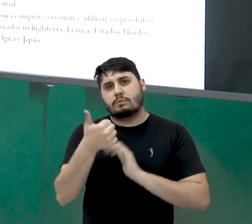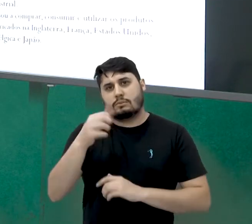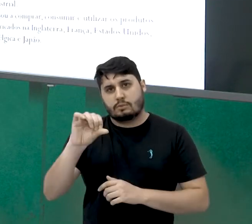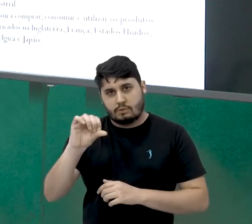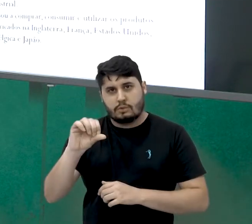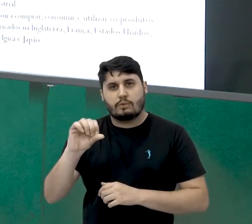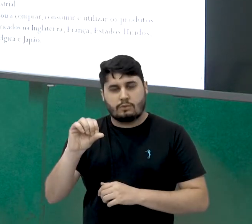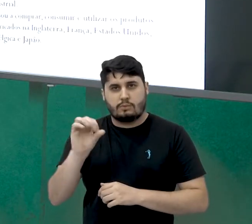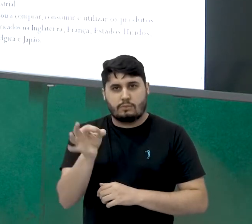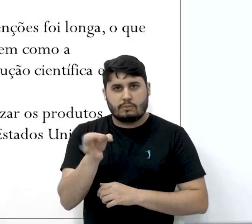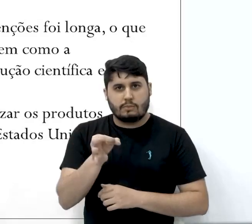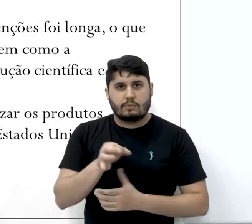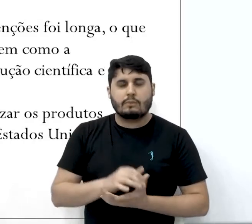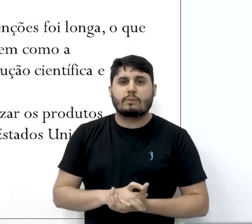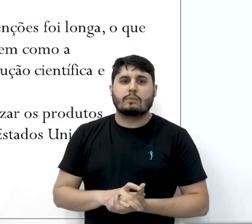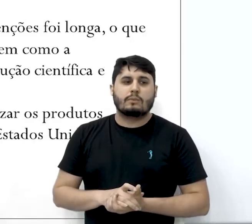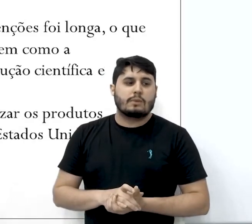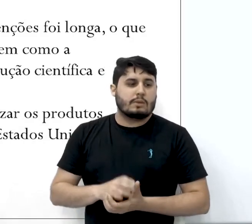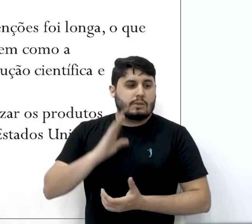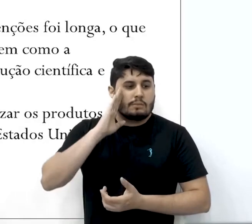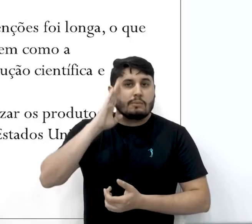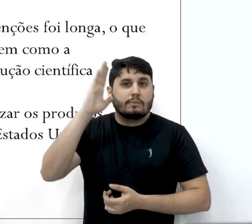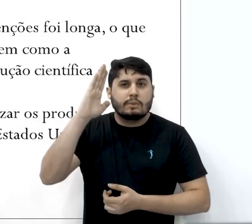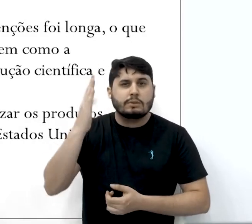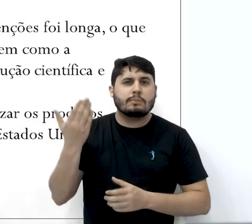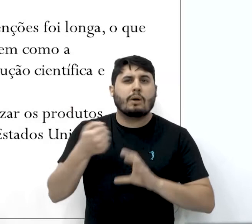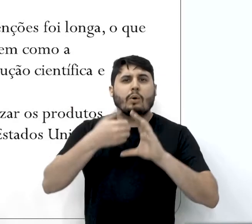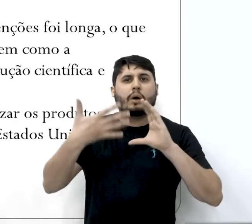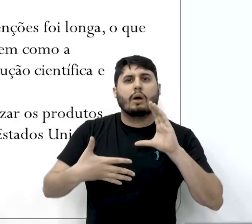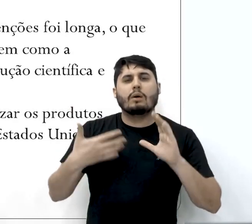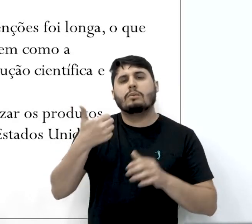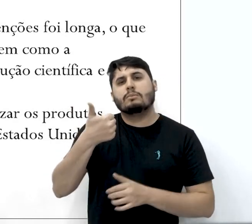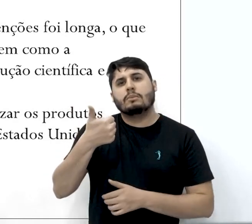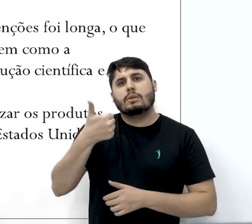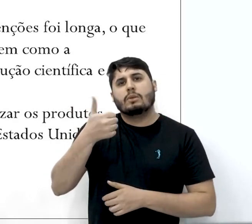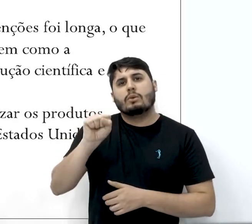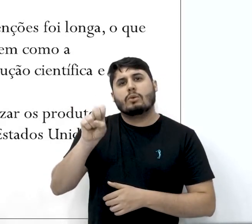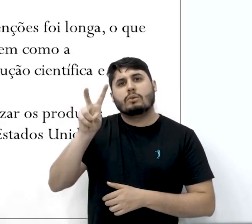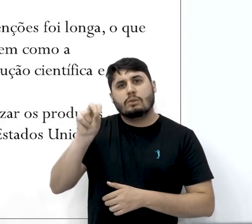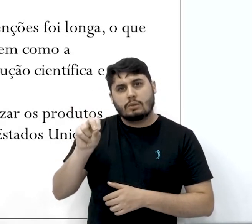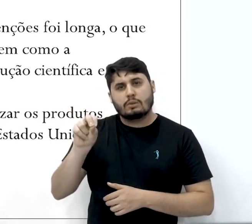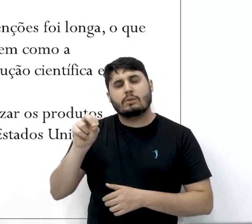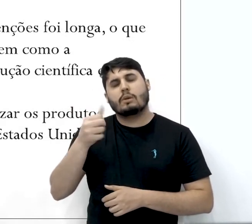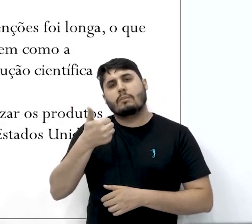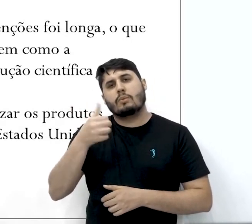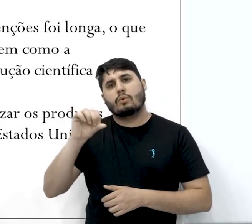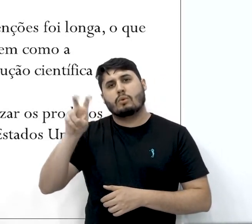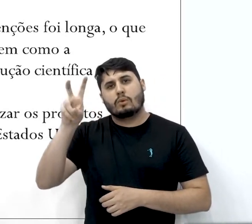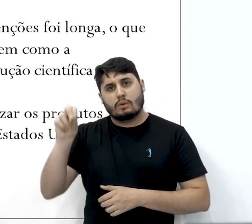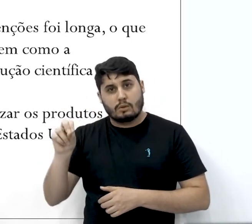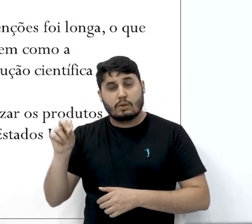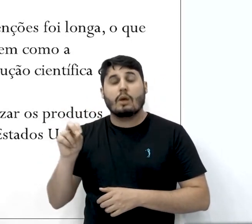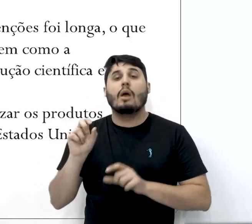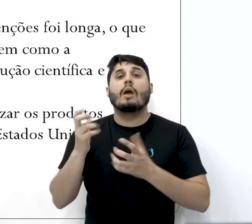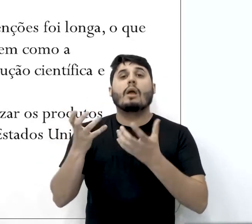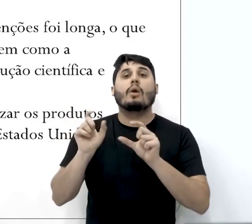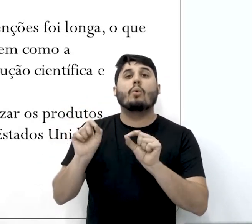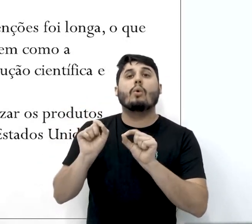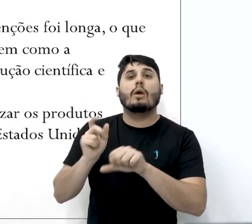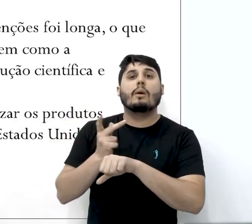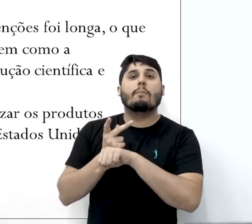XIX. Principais características entre 1850 e 1950, certo? A busca por descobertas